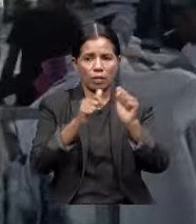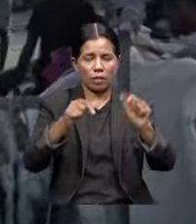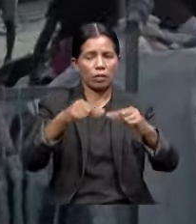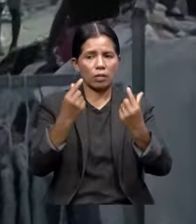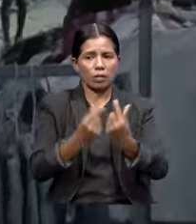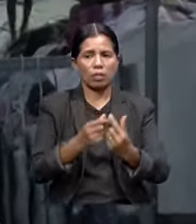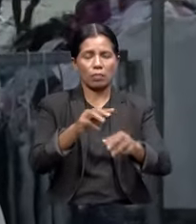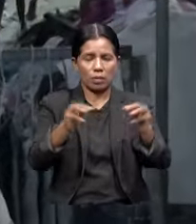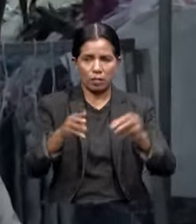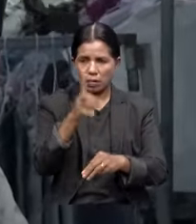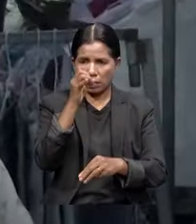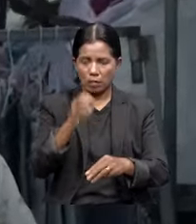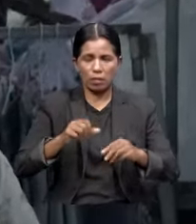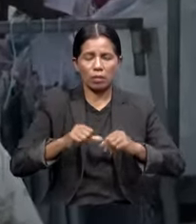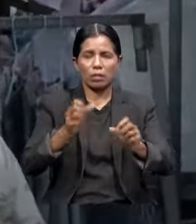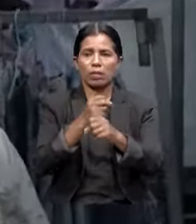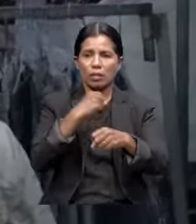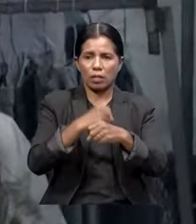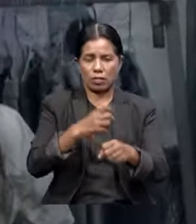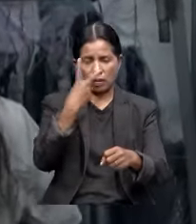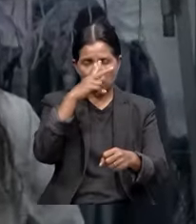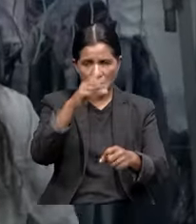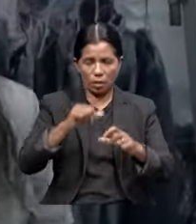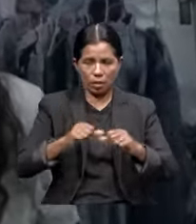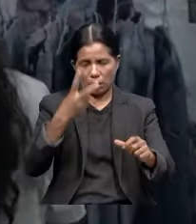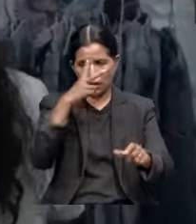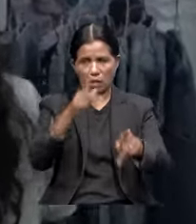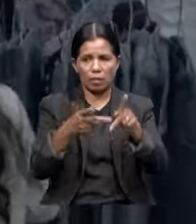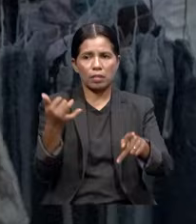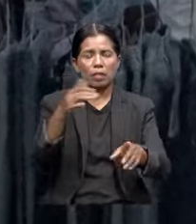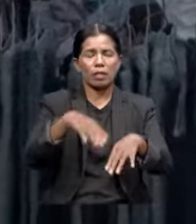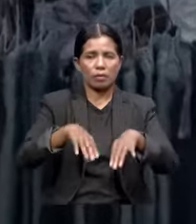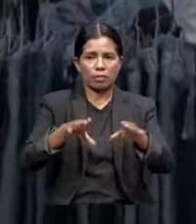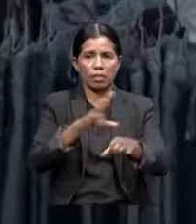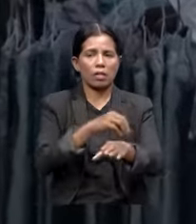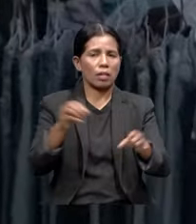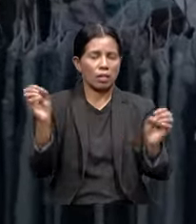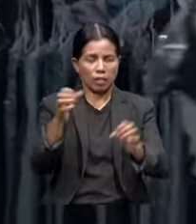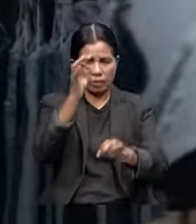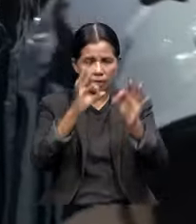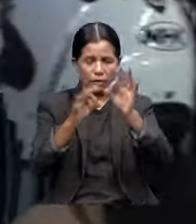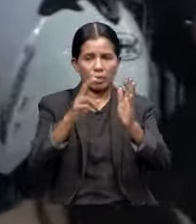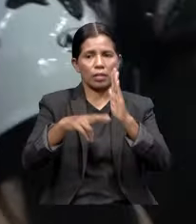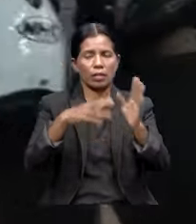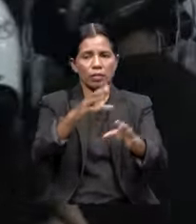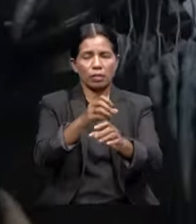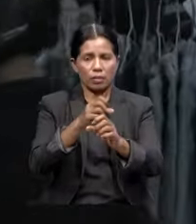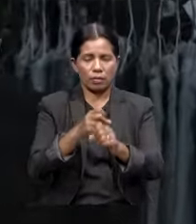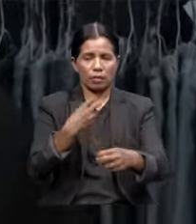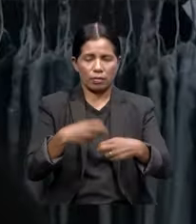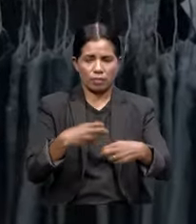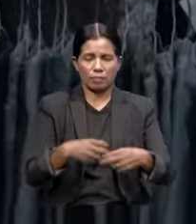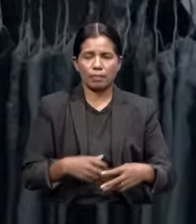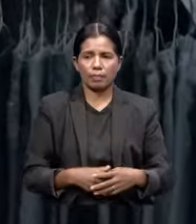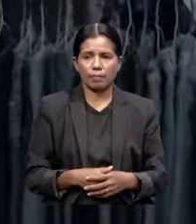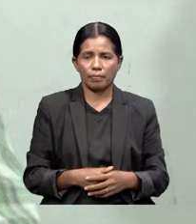Guaras está no município de Ili, se continua a operação onde controla vendedor Sira, nebe la obedece ba regras, onde fote medidas forte.